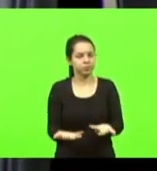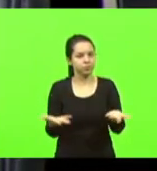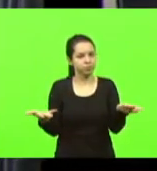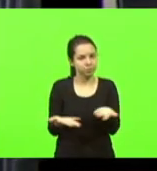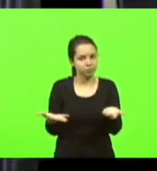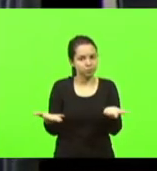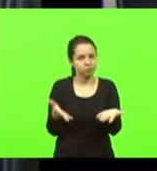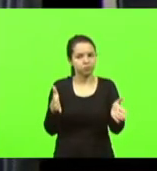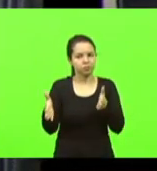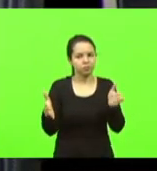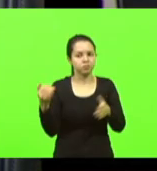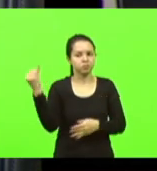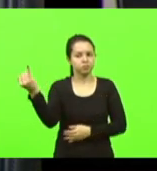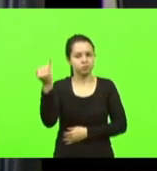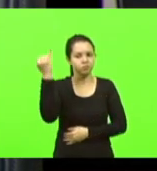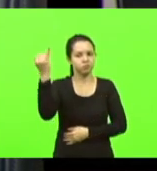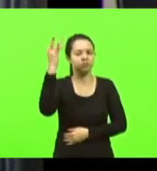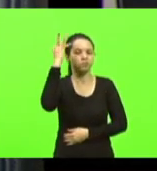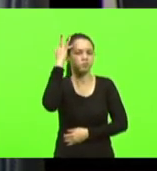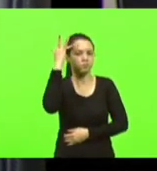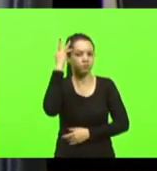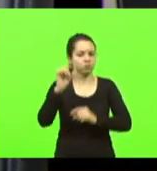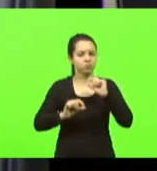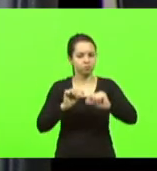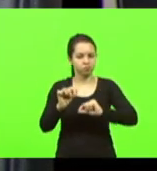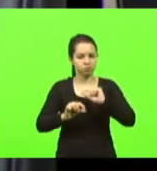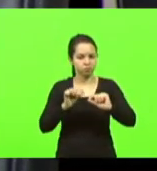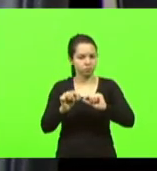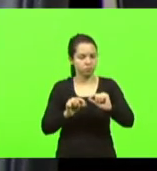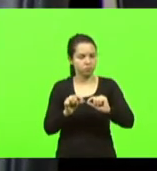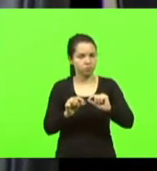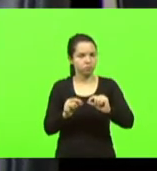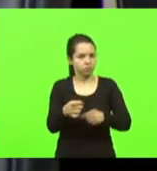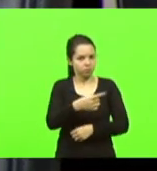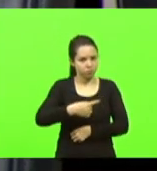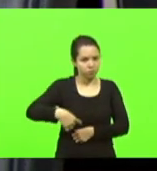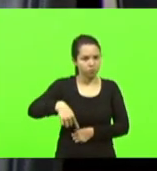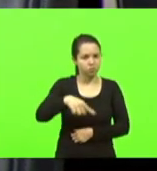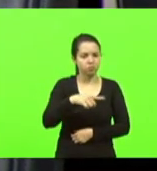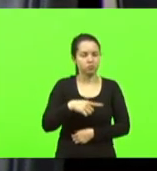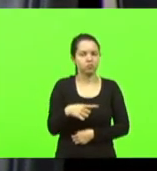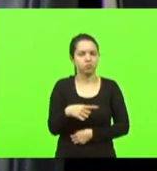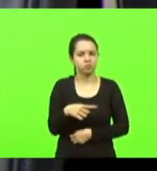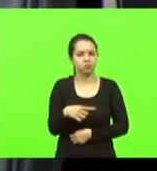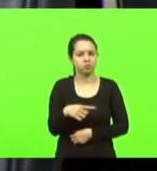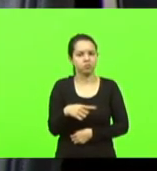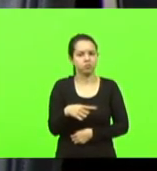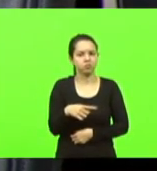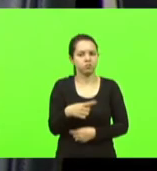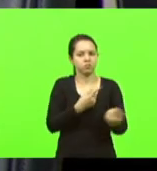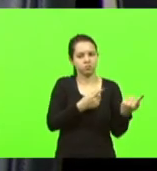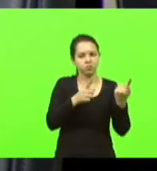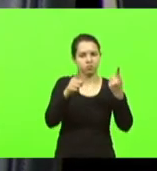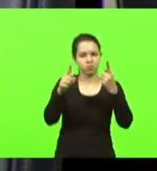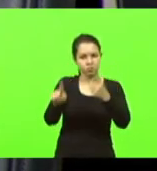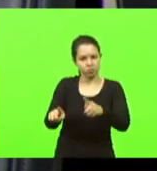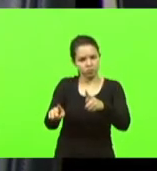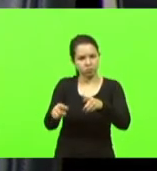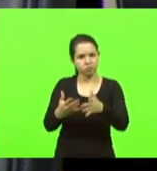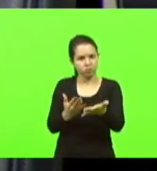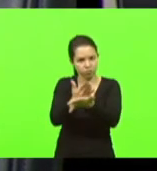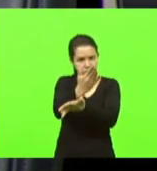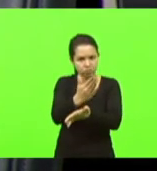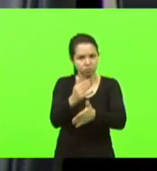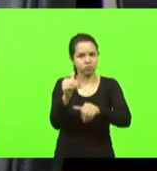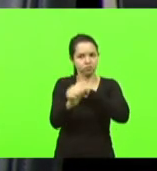importante eu acho que nenhum de nós é contra aprovação